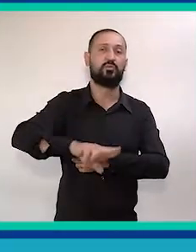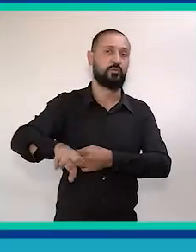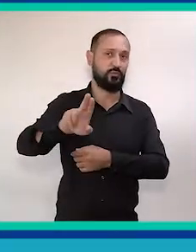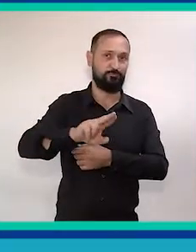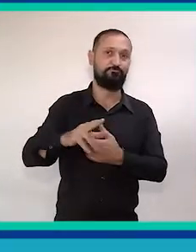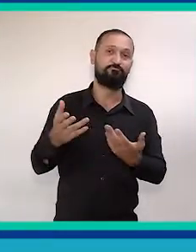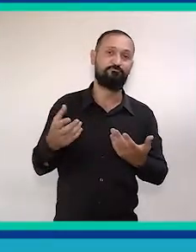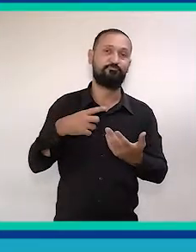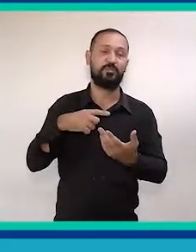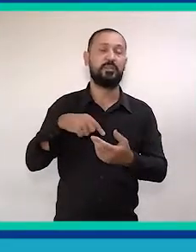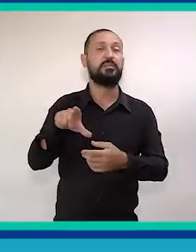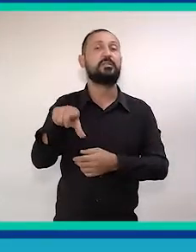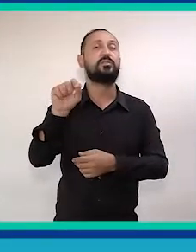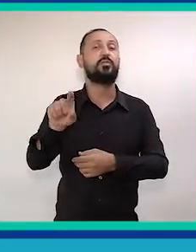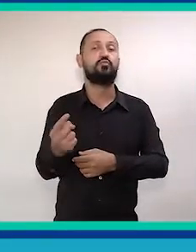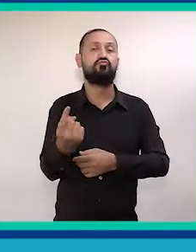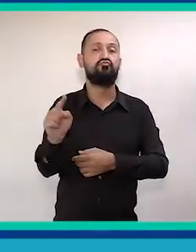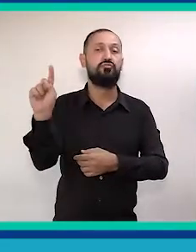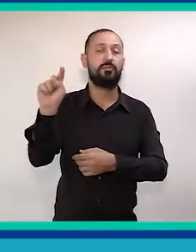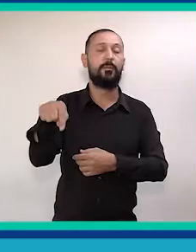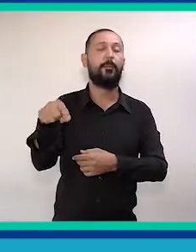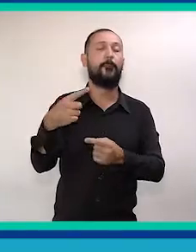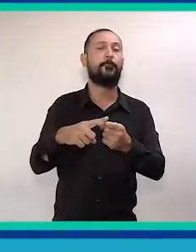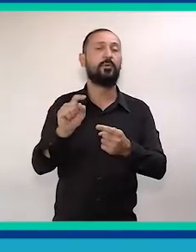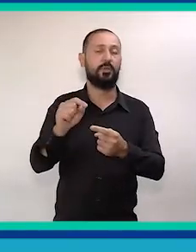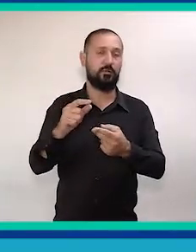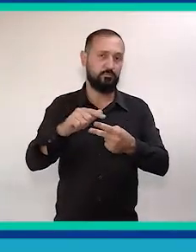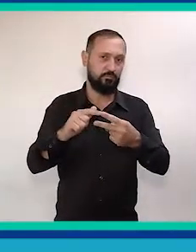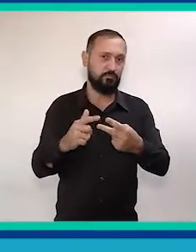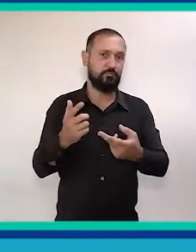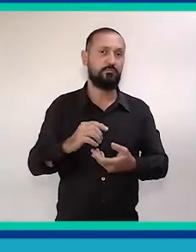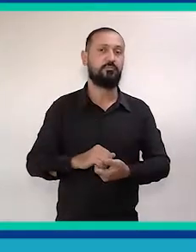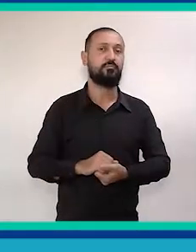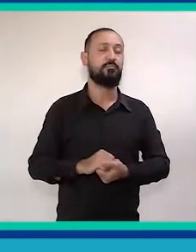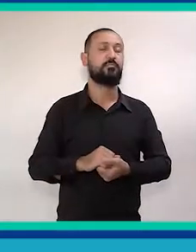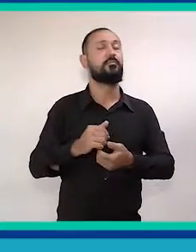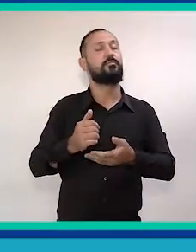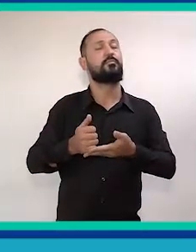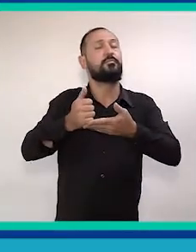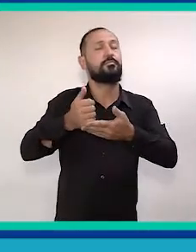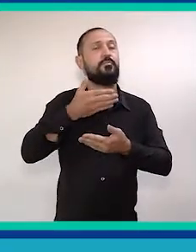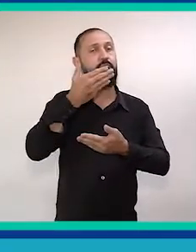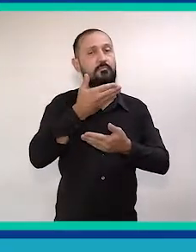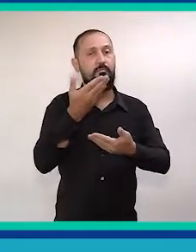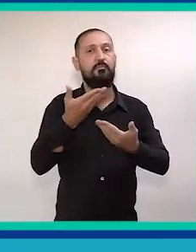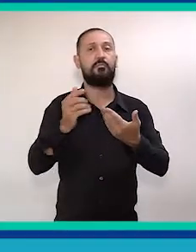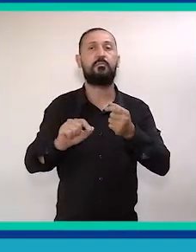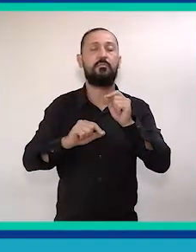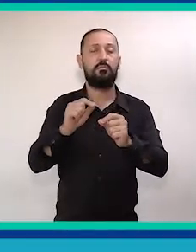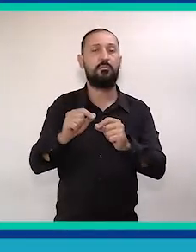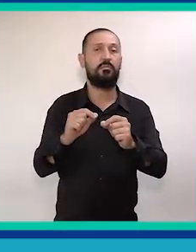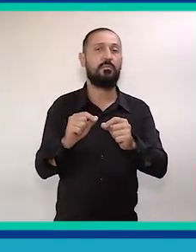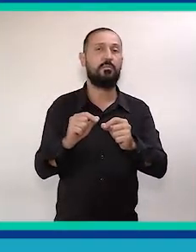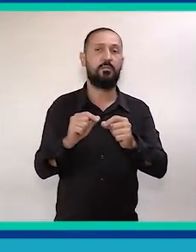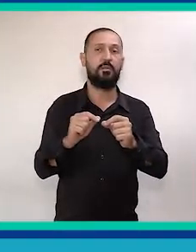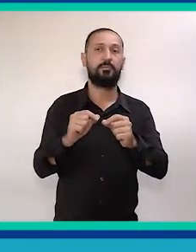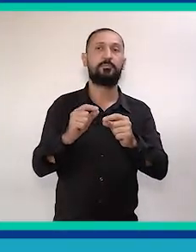com diversas atividades. Então, nós escolhemos esse animal por mais de um motivo. Então,